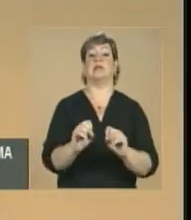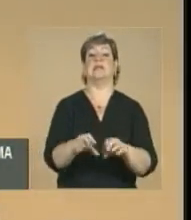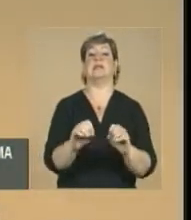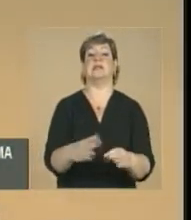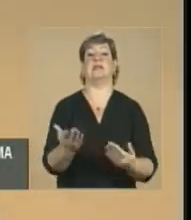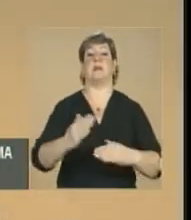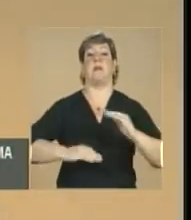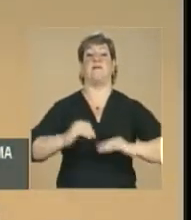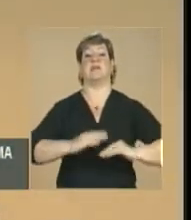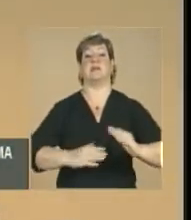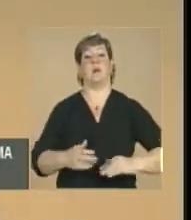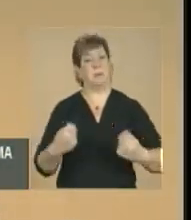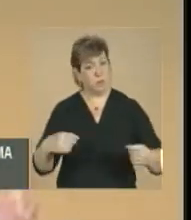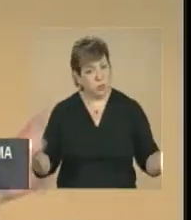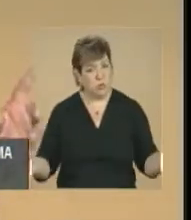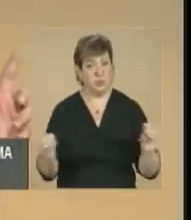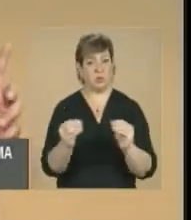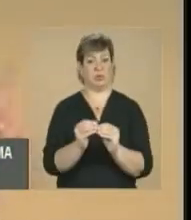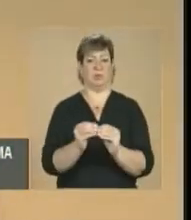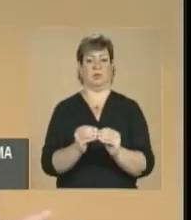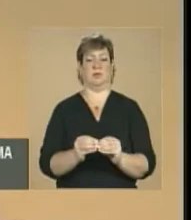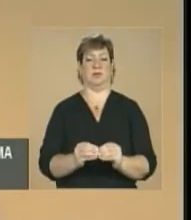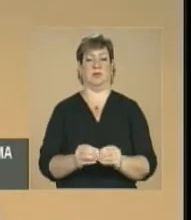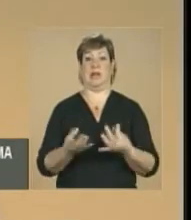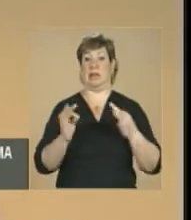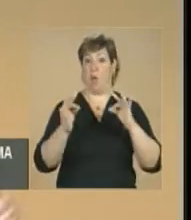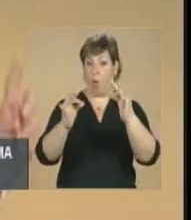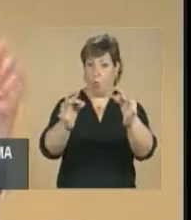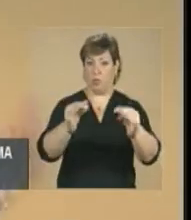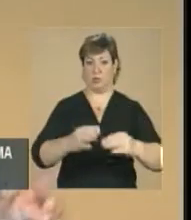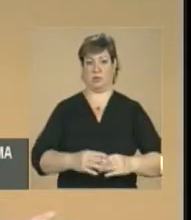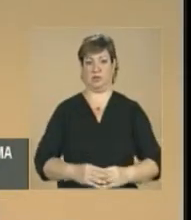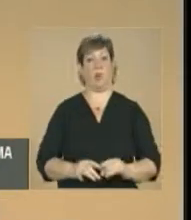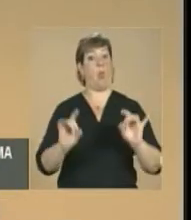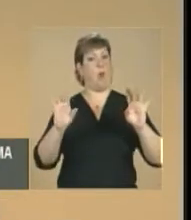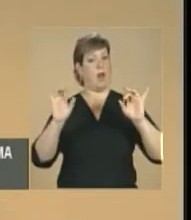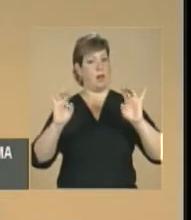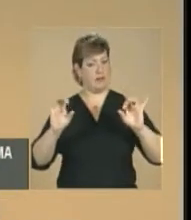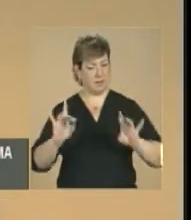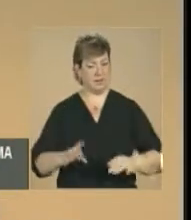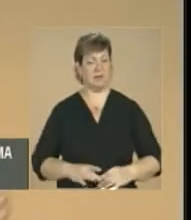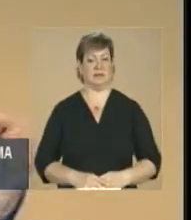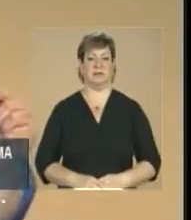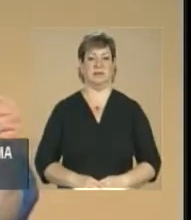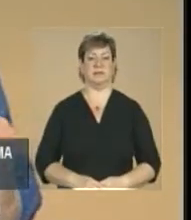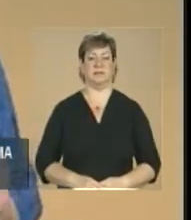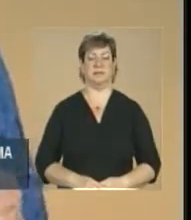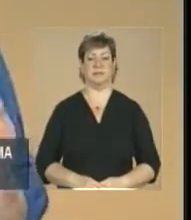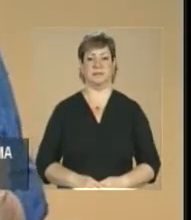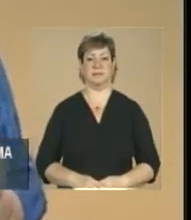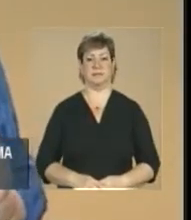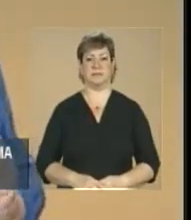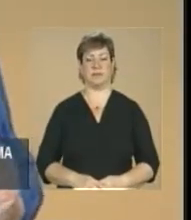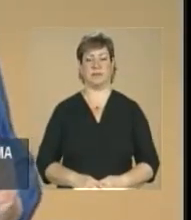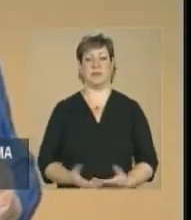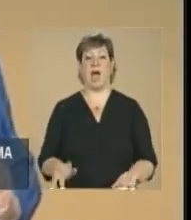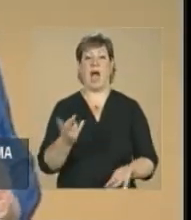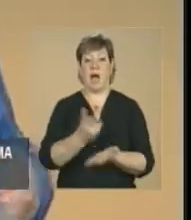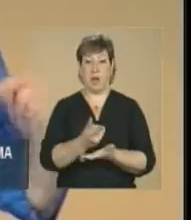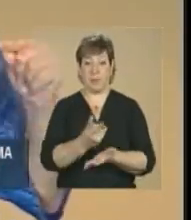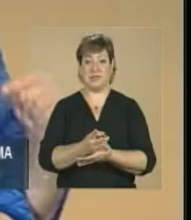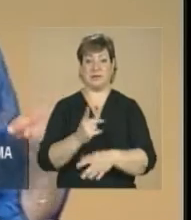ensino profissionalizante, tecnológico e de qualidade. Ao mesmo